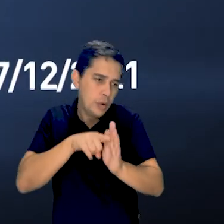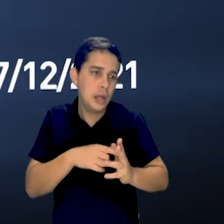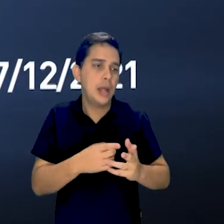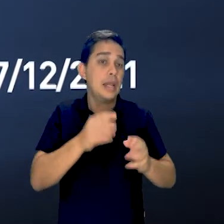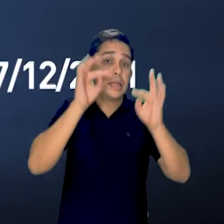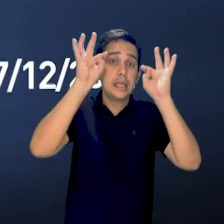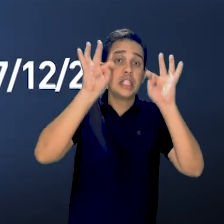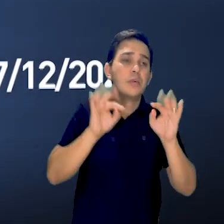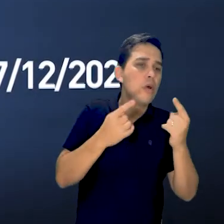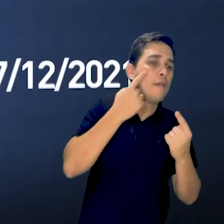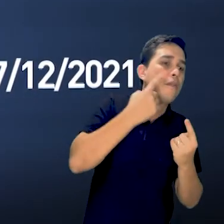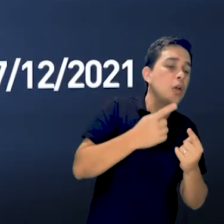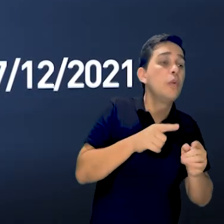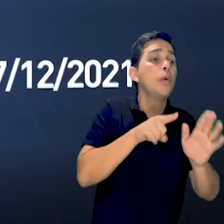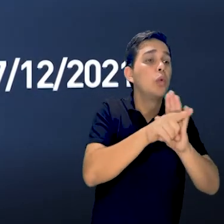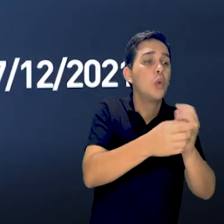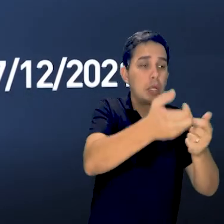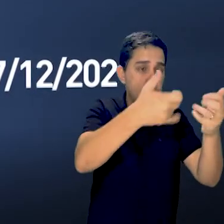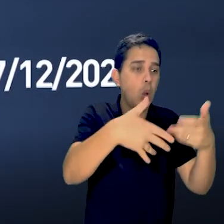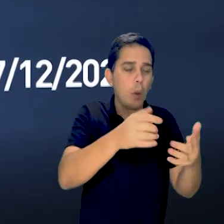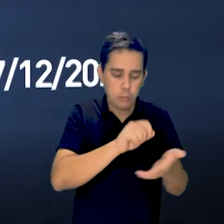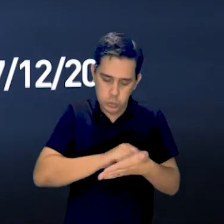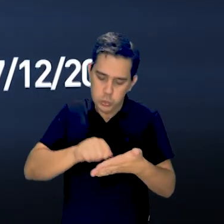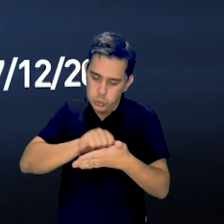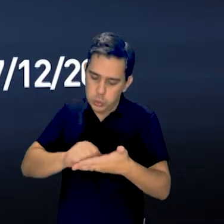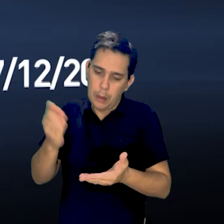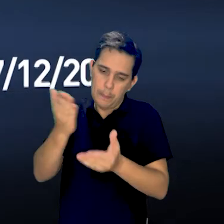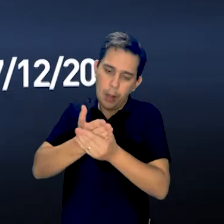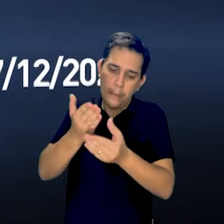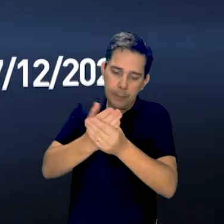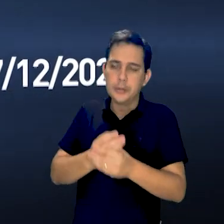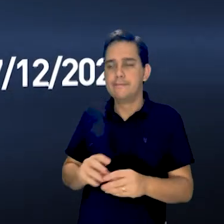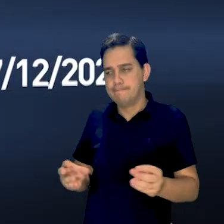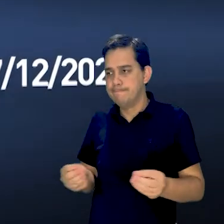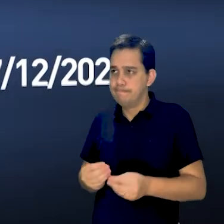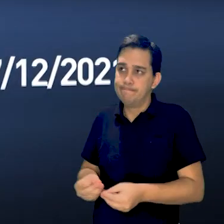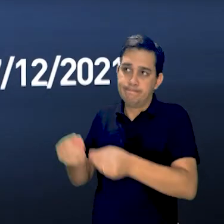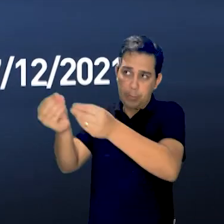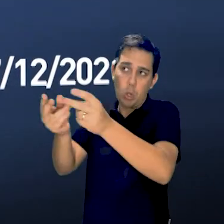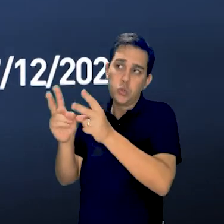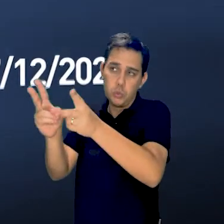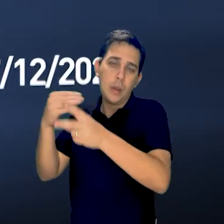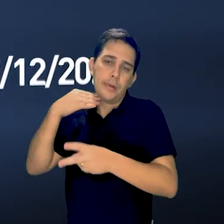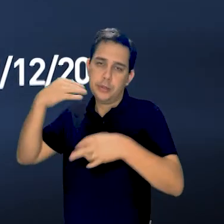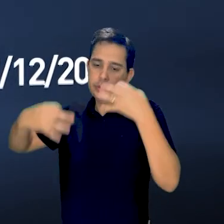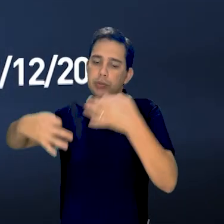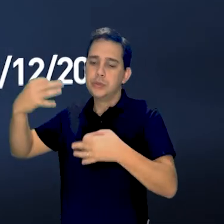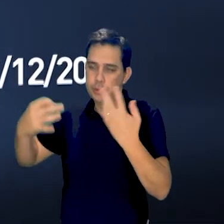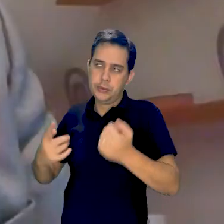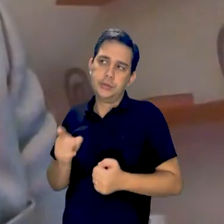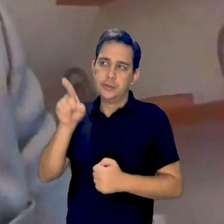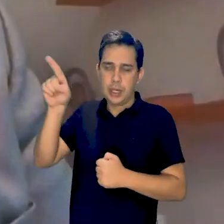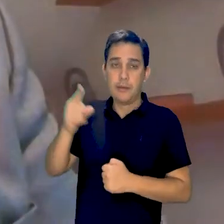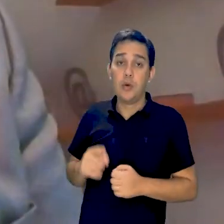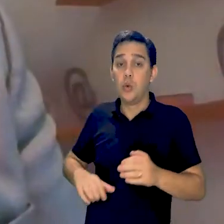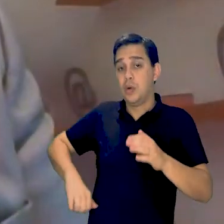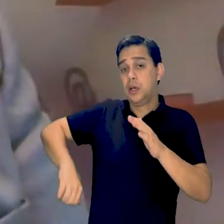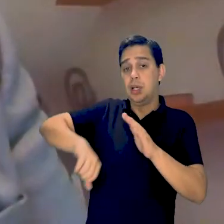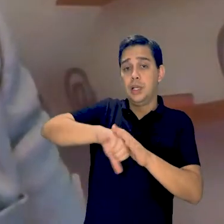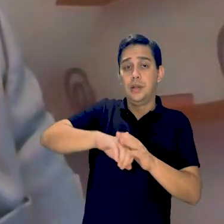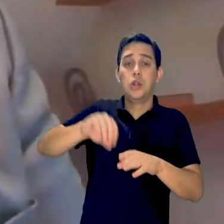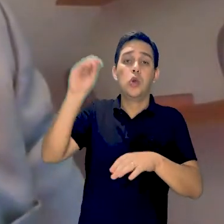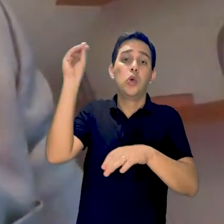encerra com oferecimento da denúncia, ele vindo a responder na vara criminal em relação a esse crime de